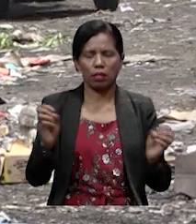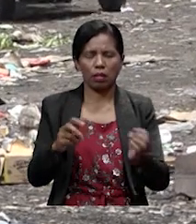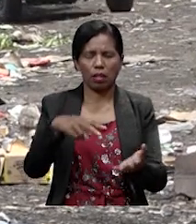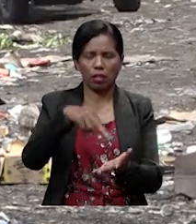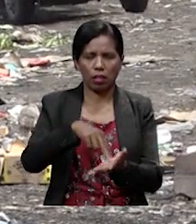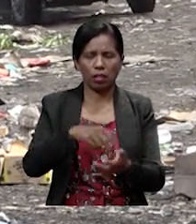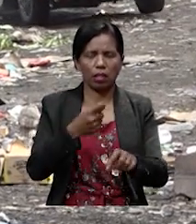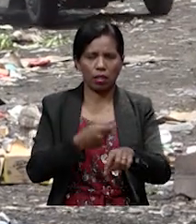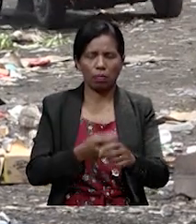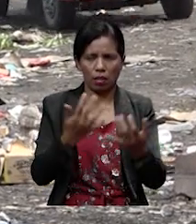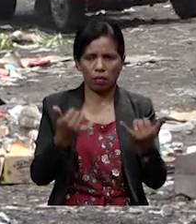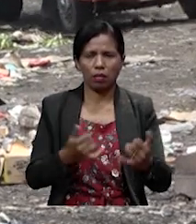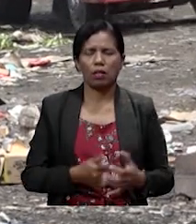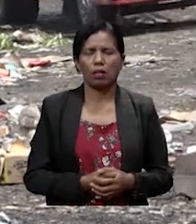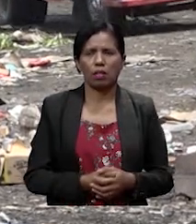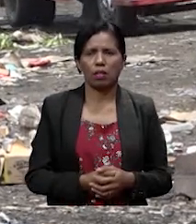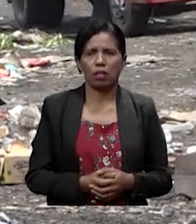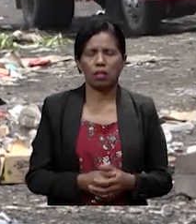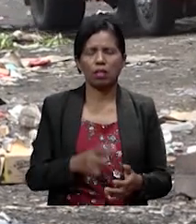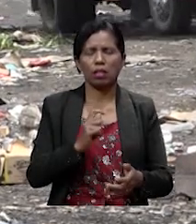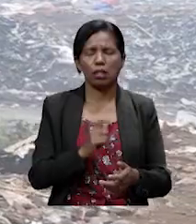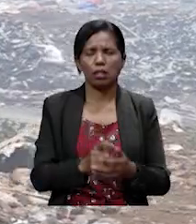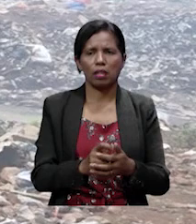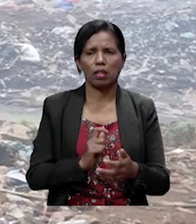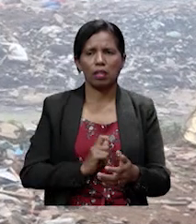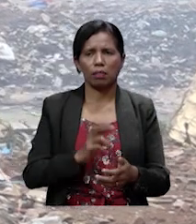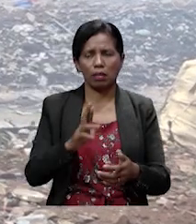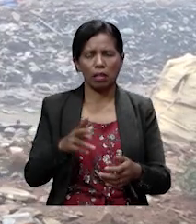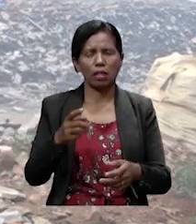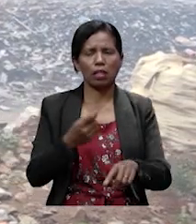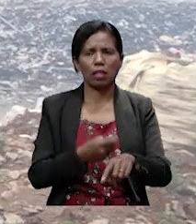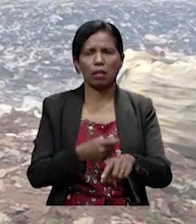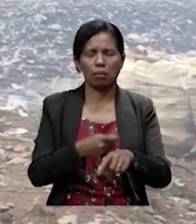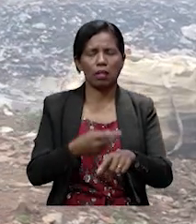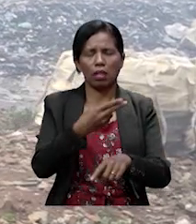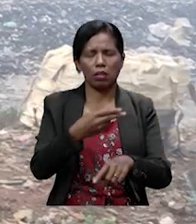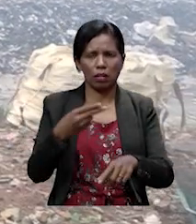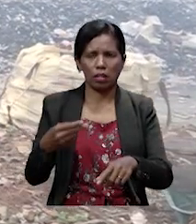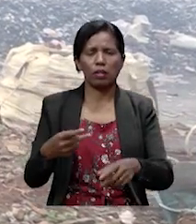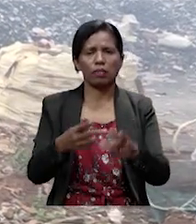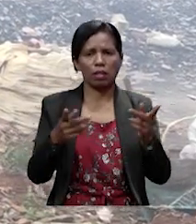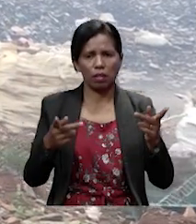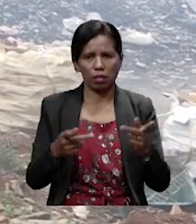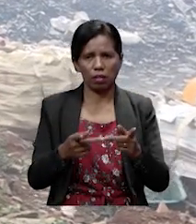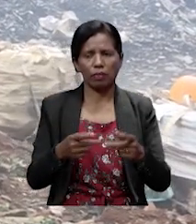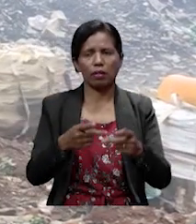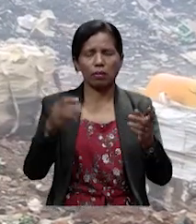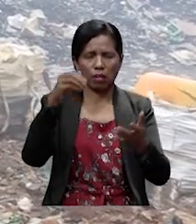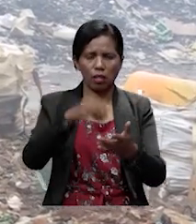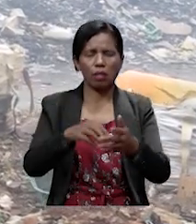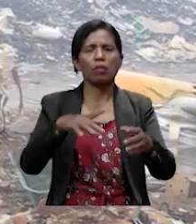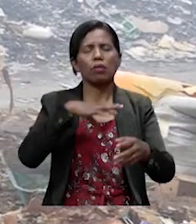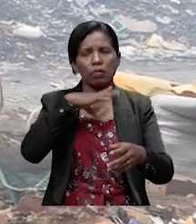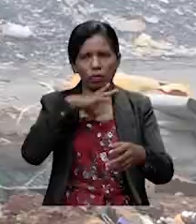tempo agora dar lixeira tibar desde que tempo indonesia mos rai ne ba fati ne ba mak fat fatin badu ni lixu du ni lor batau hen